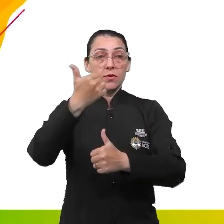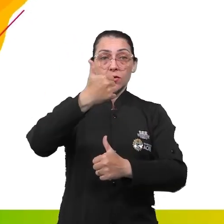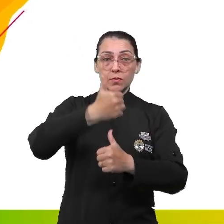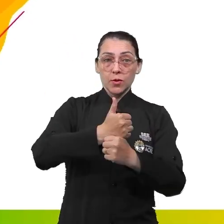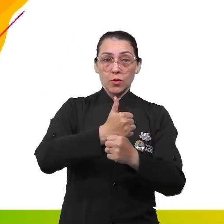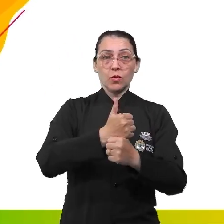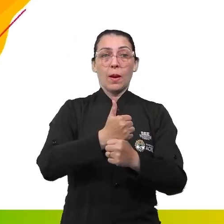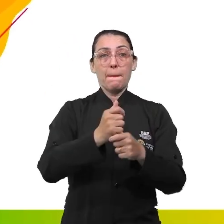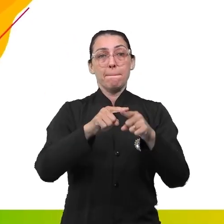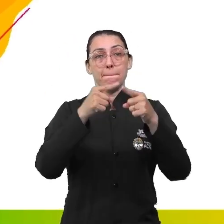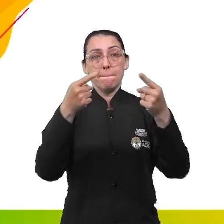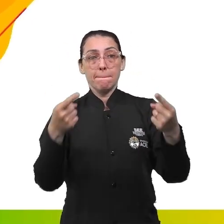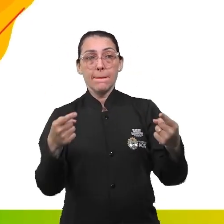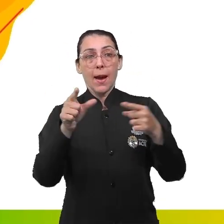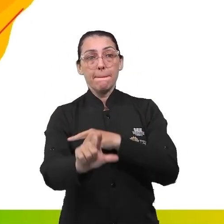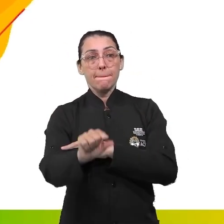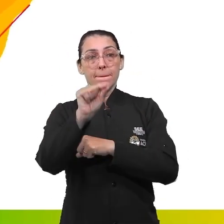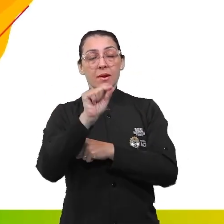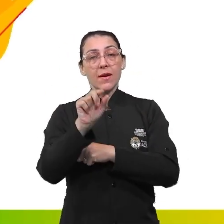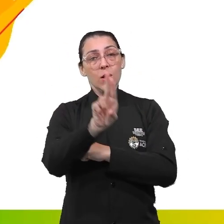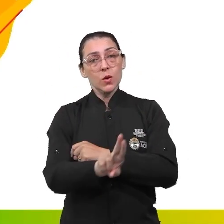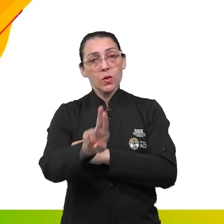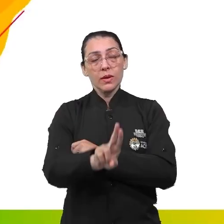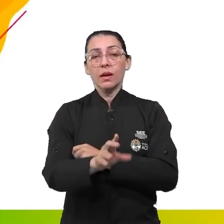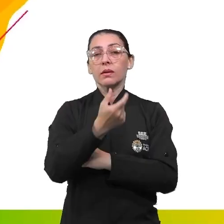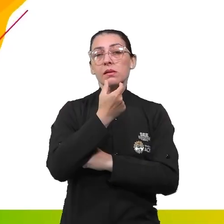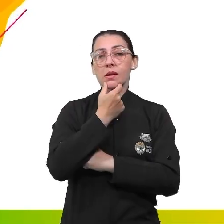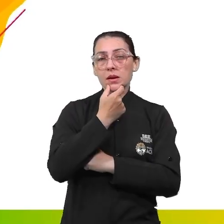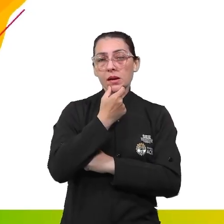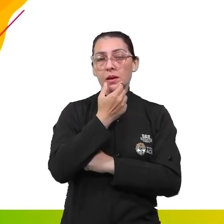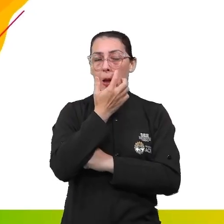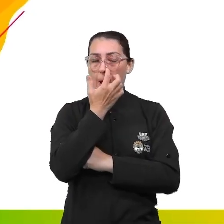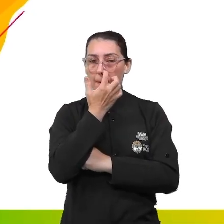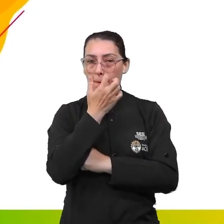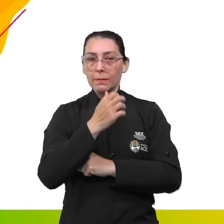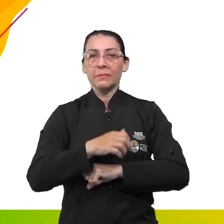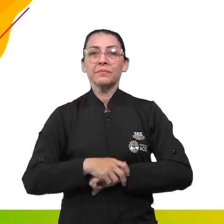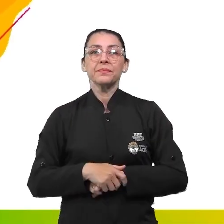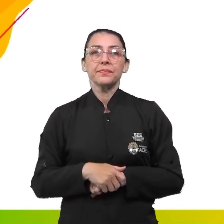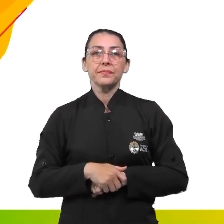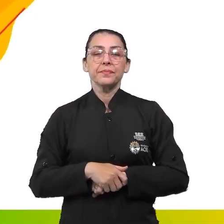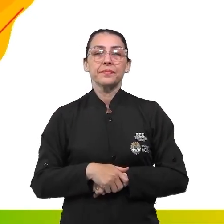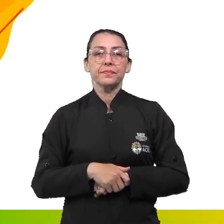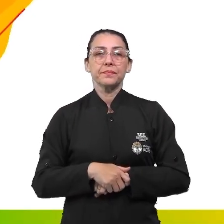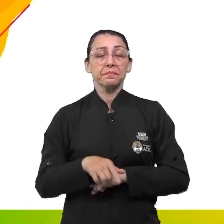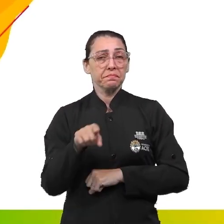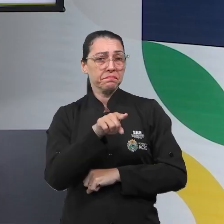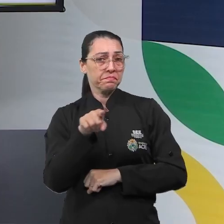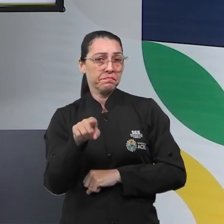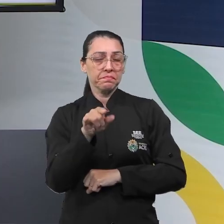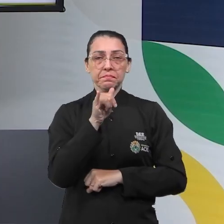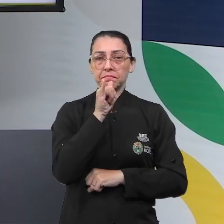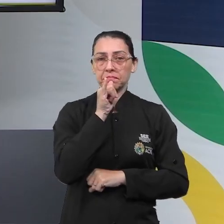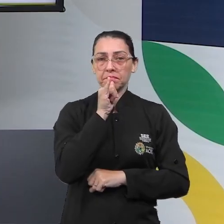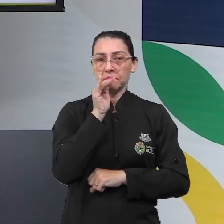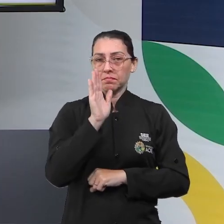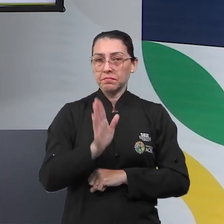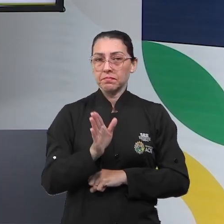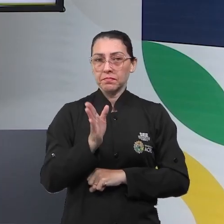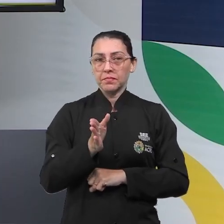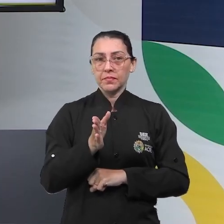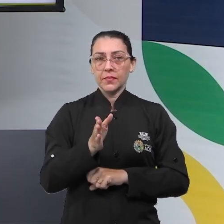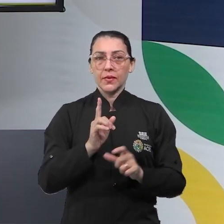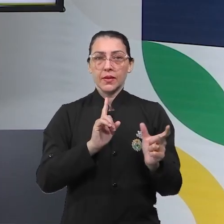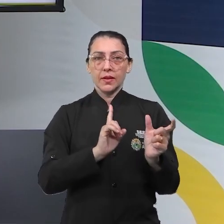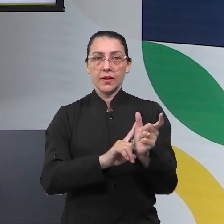que o substitua, porém muitos preferem usar em inglês. Você, por exemplo, já ouviu falar